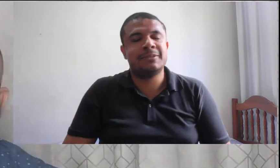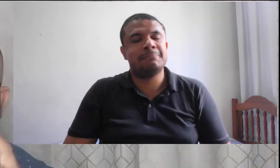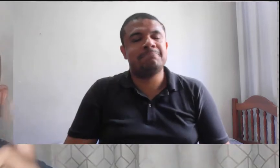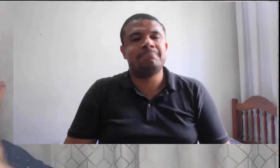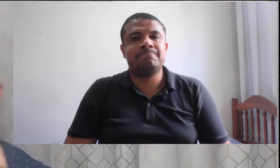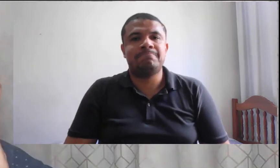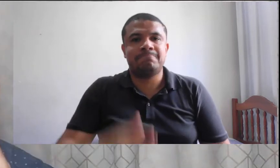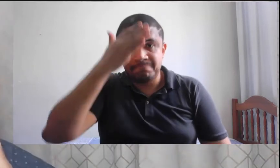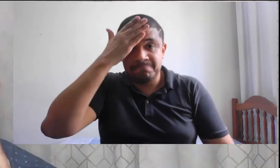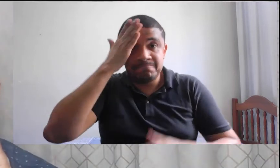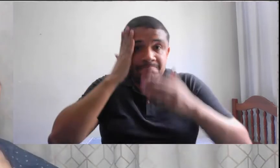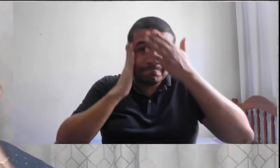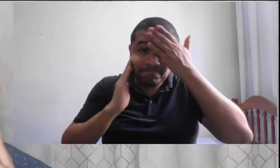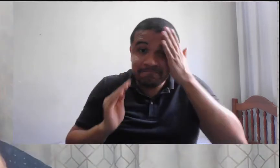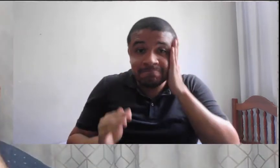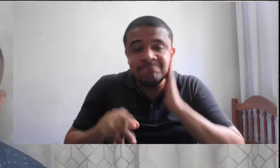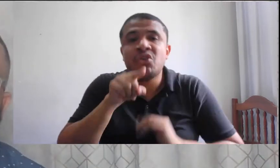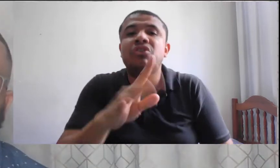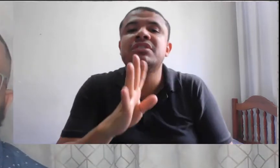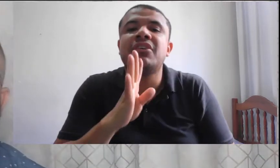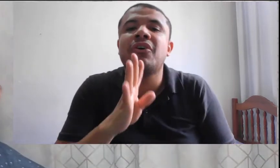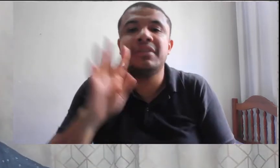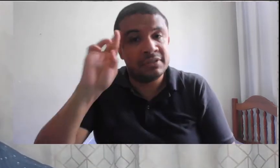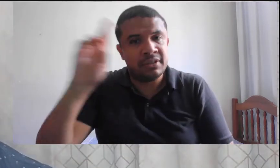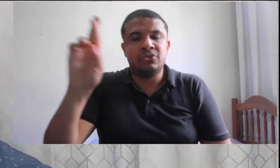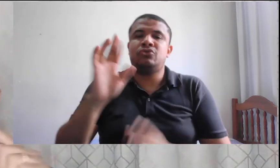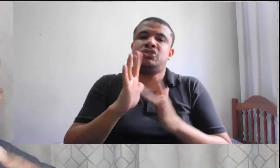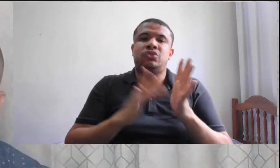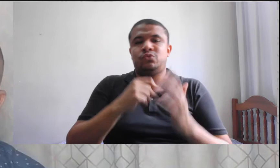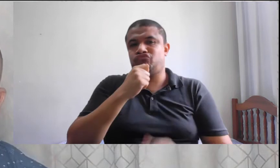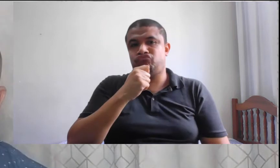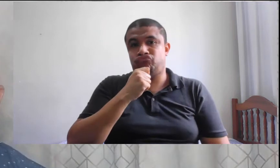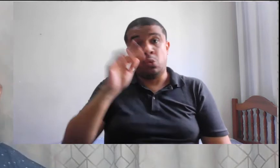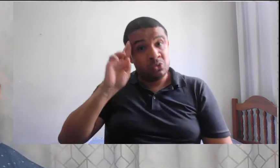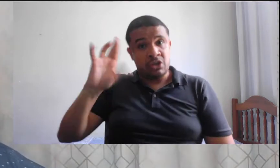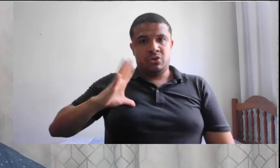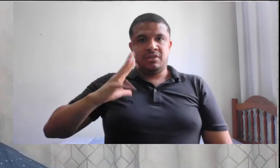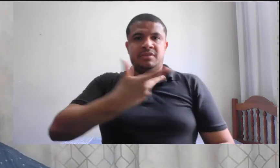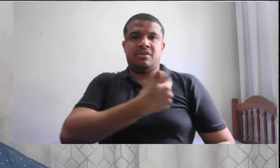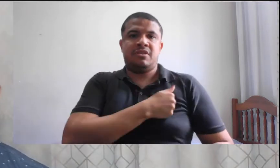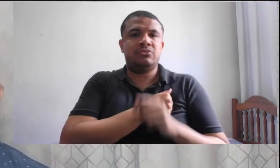que ainda não conhece o Senhor Jesus como seu Senhor e Salvador.